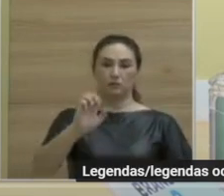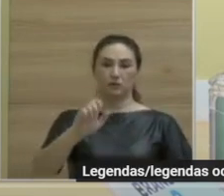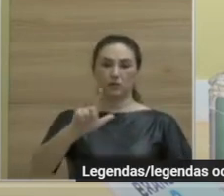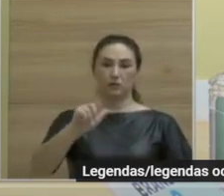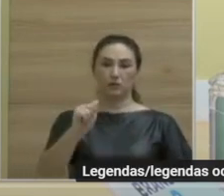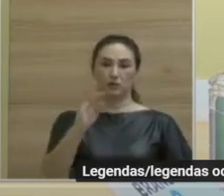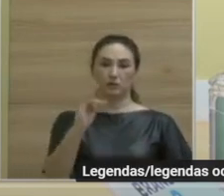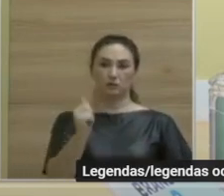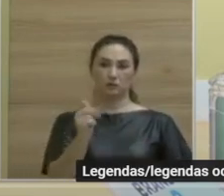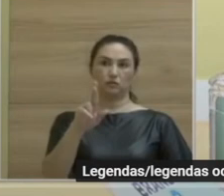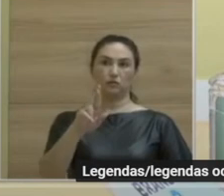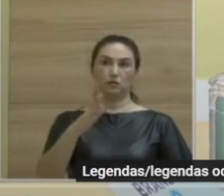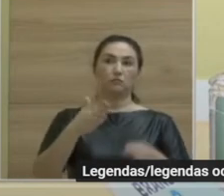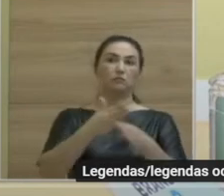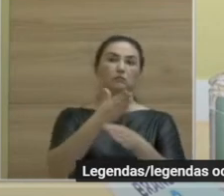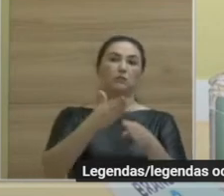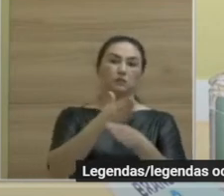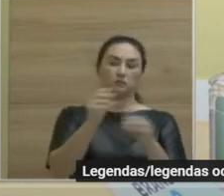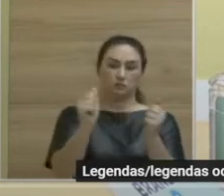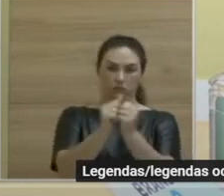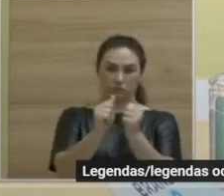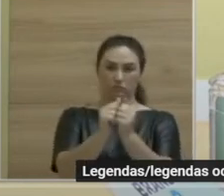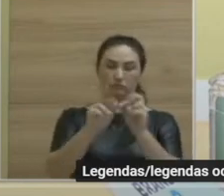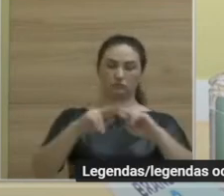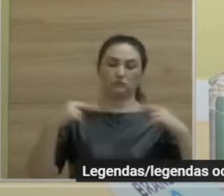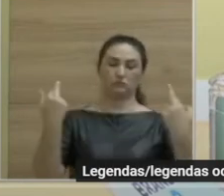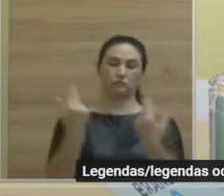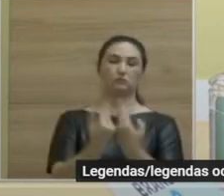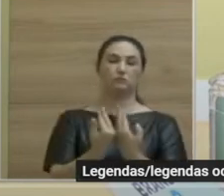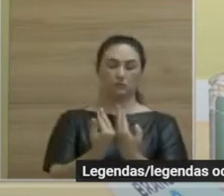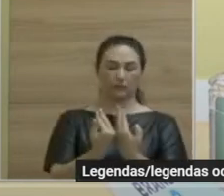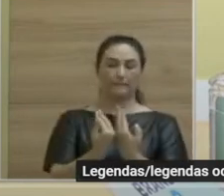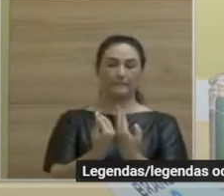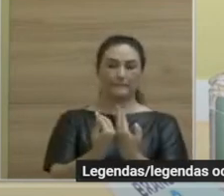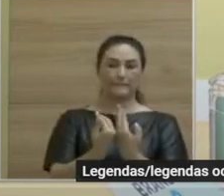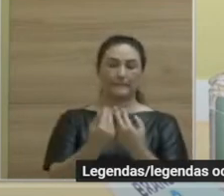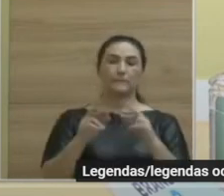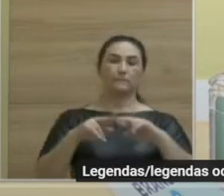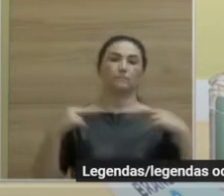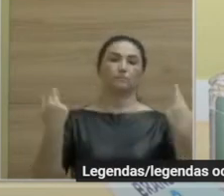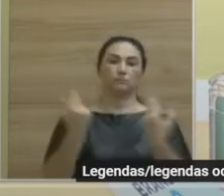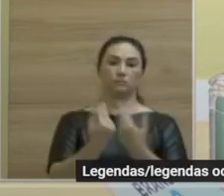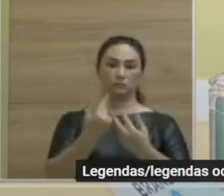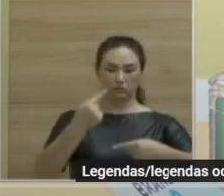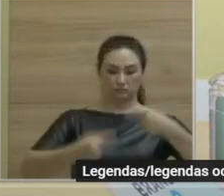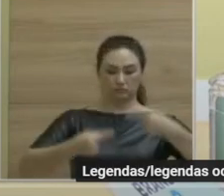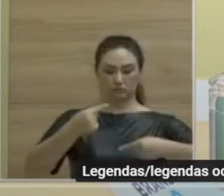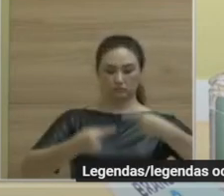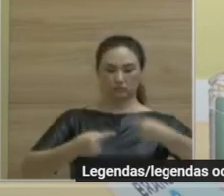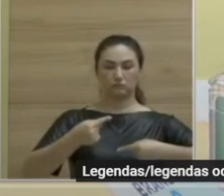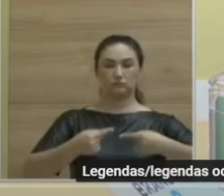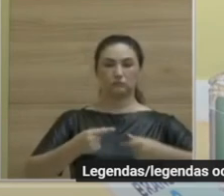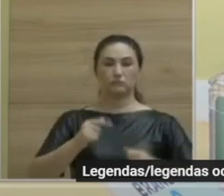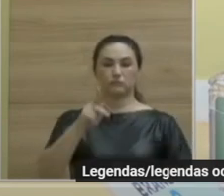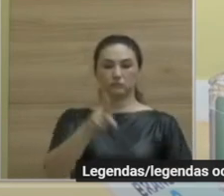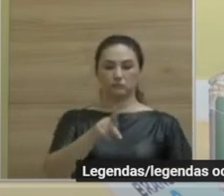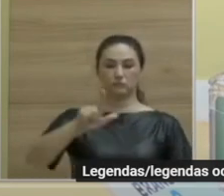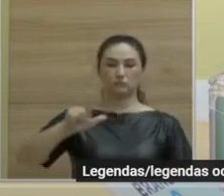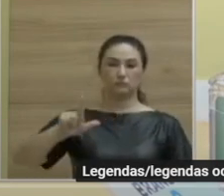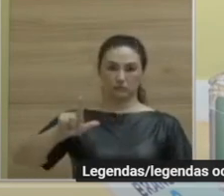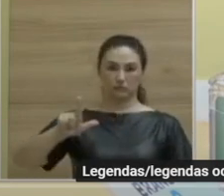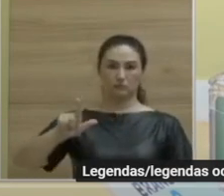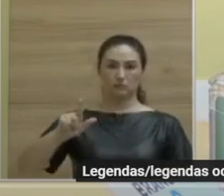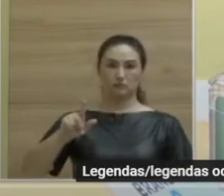matéria aqui na casa, a participar junto da reunião. E nessa reunião foi discutido o projeto de lei,